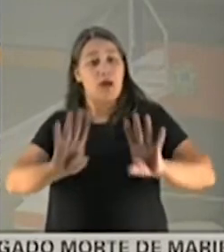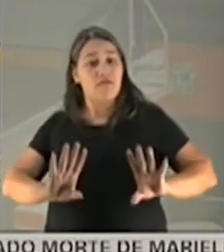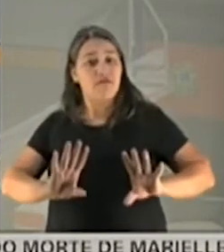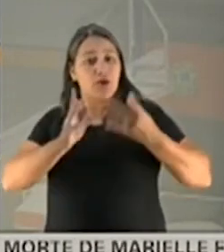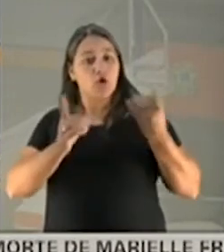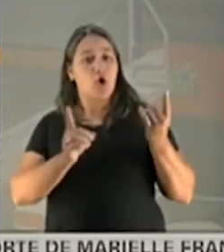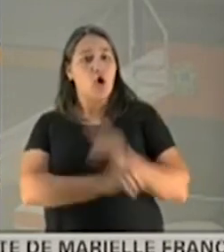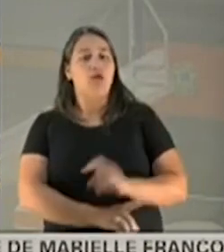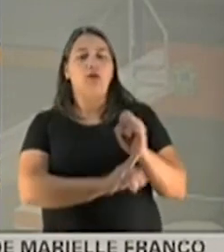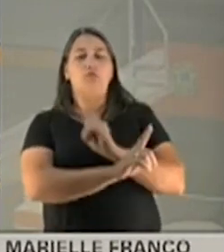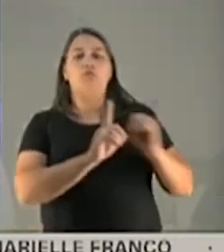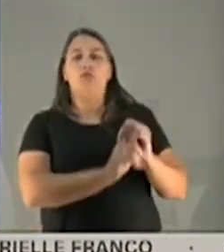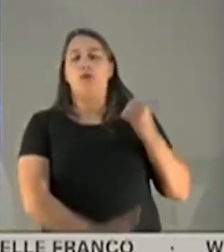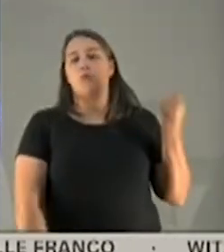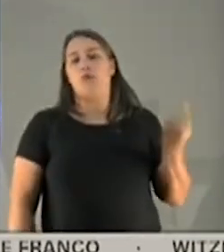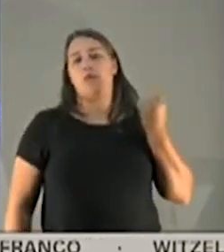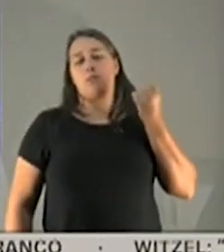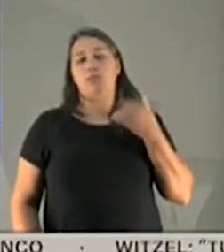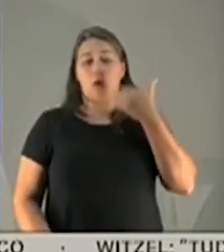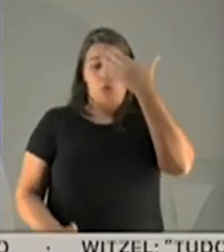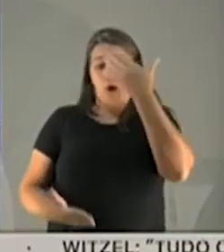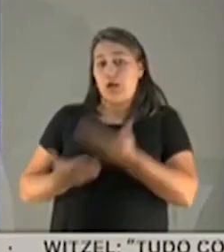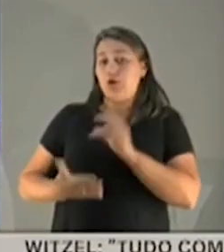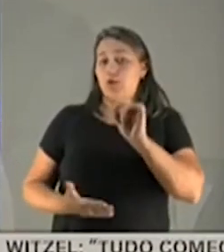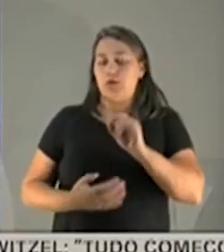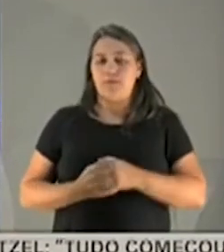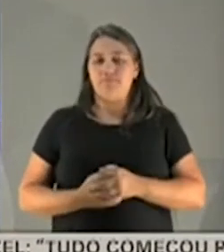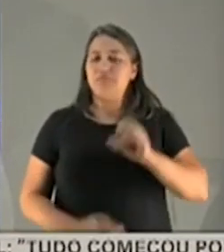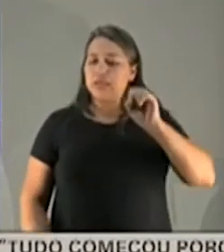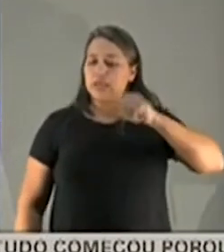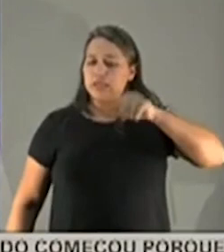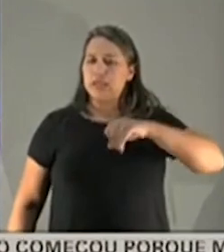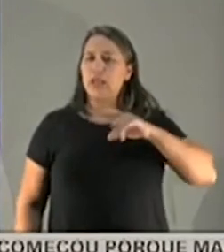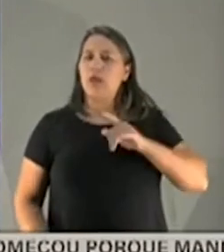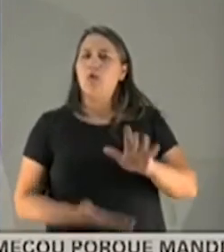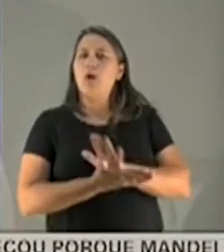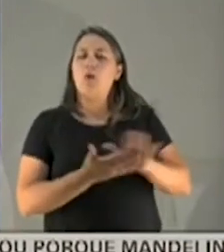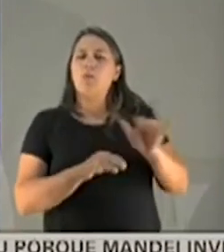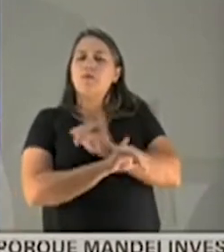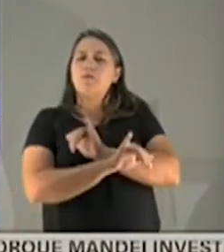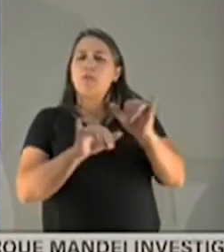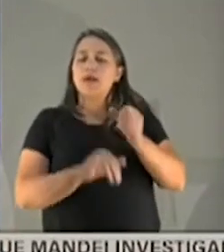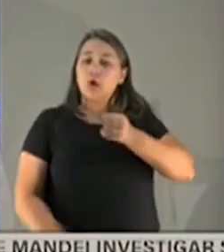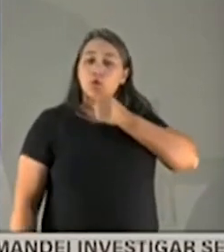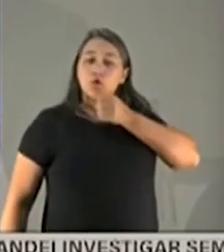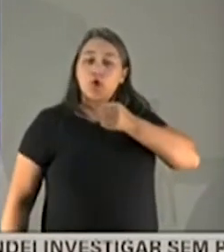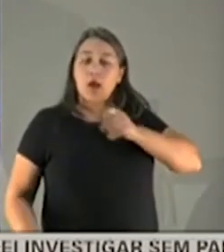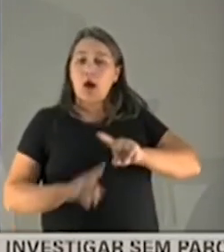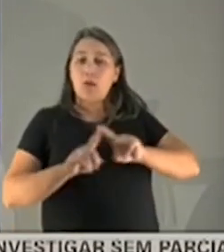o isolamento social? Senador, acredito que sim. Tem umas notícias de jornal, mas é o deputado